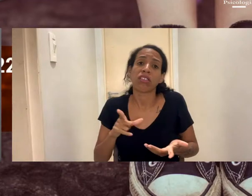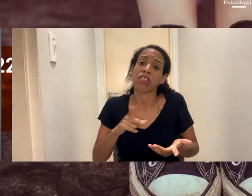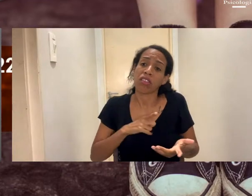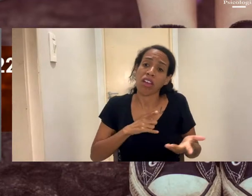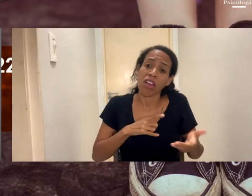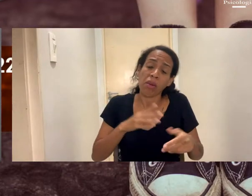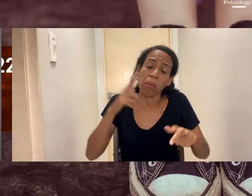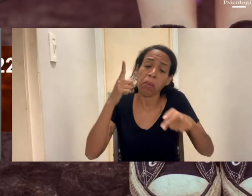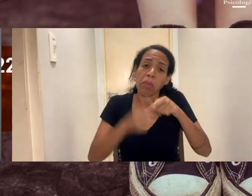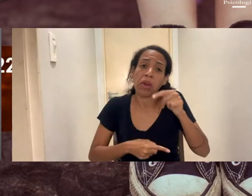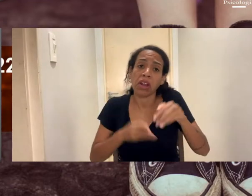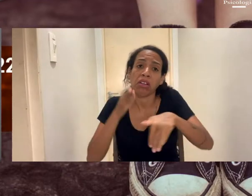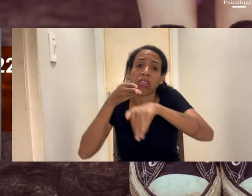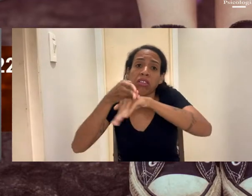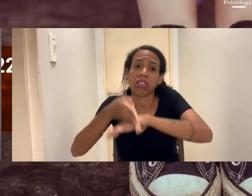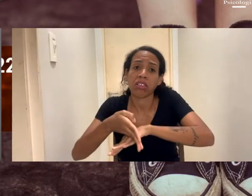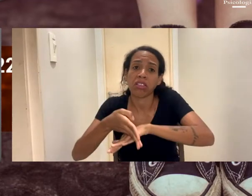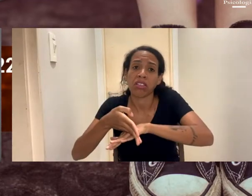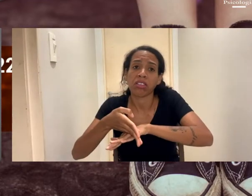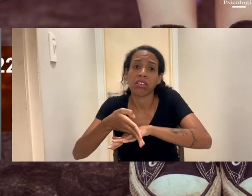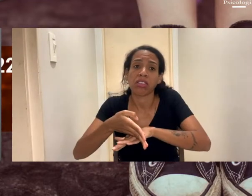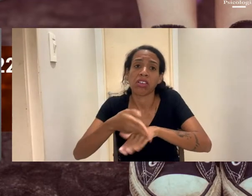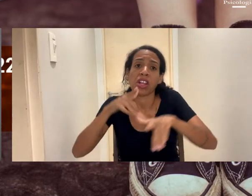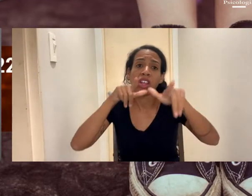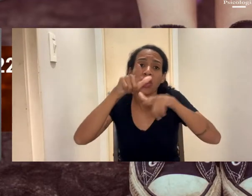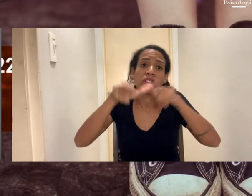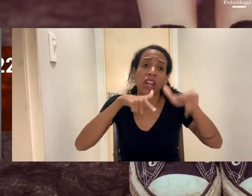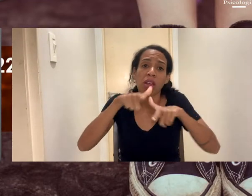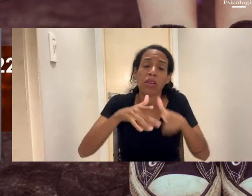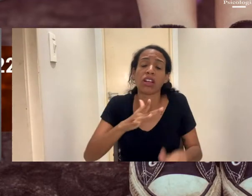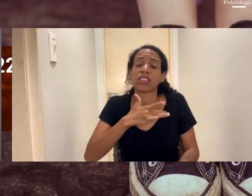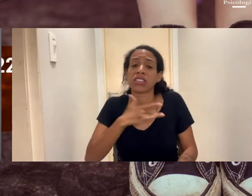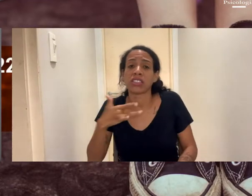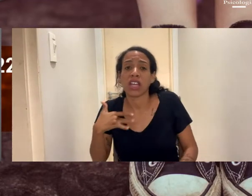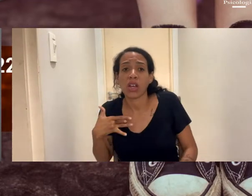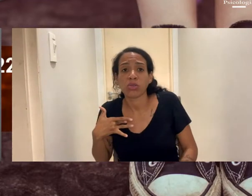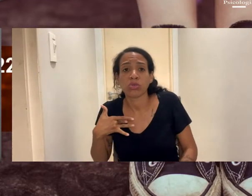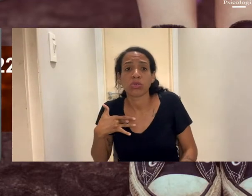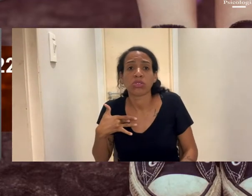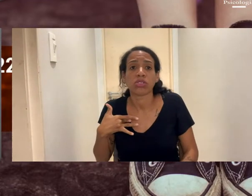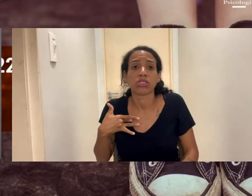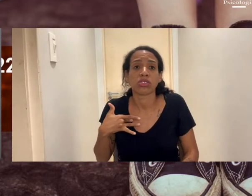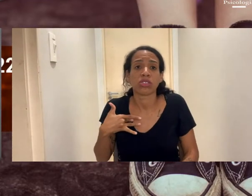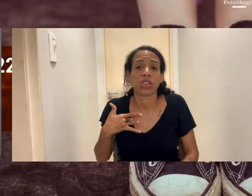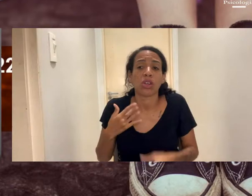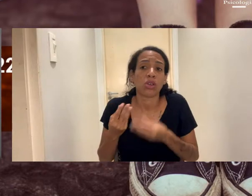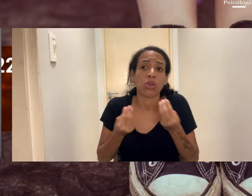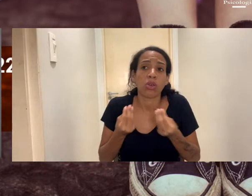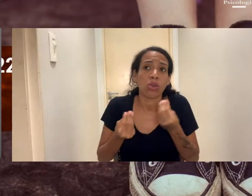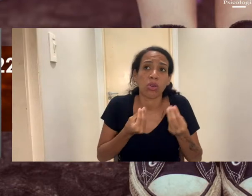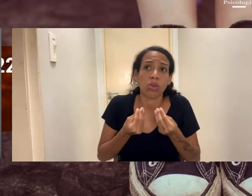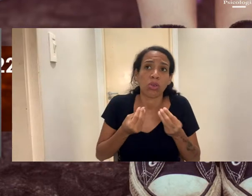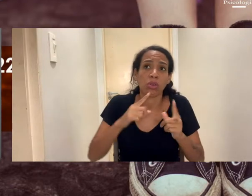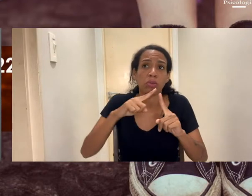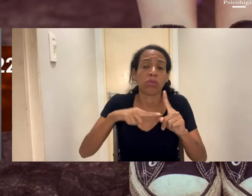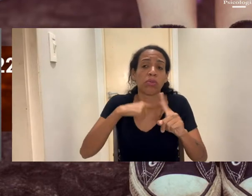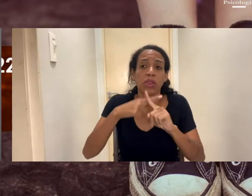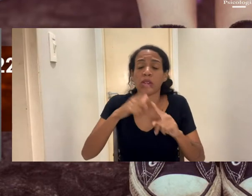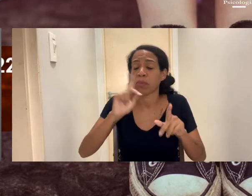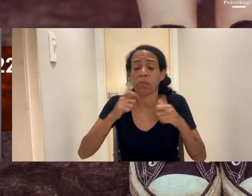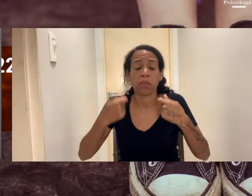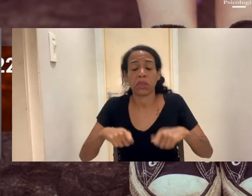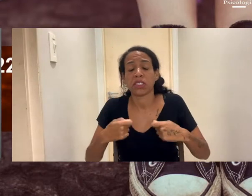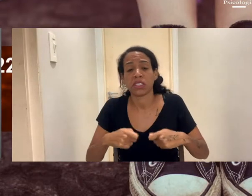acesso a serviços de saúde, né? Que, por profissionais que entendem que não